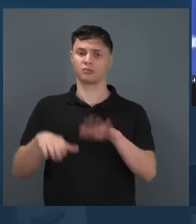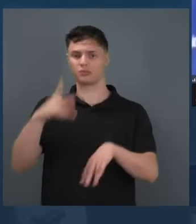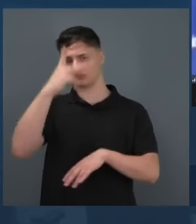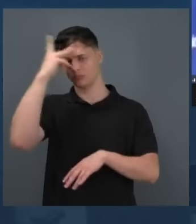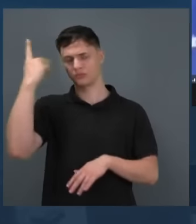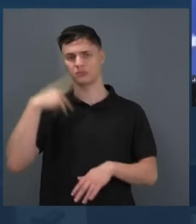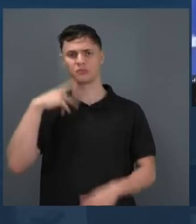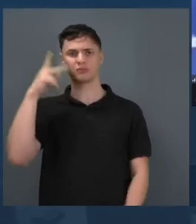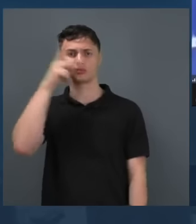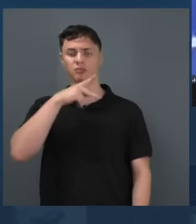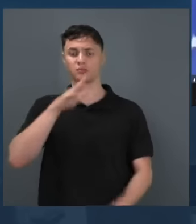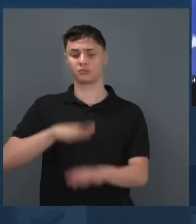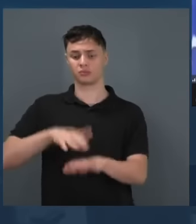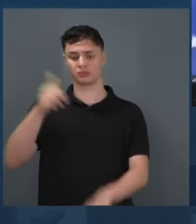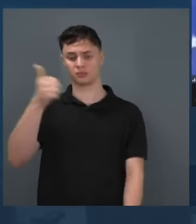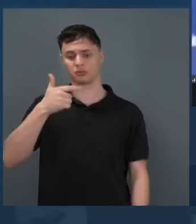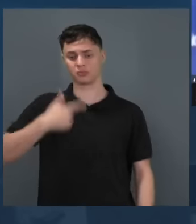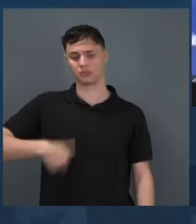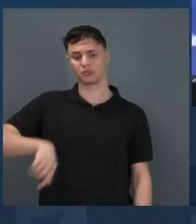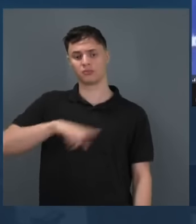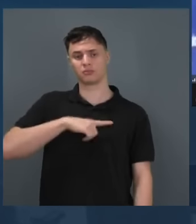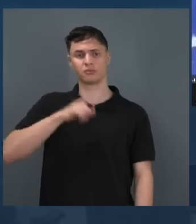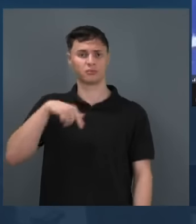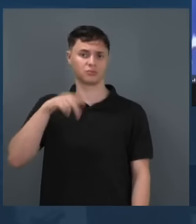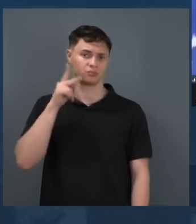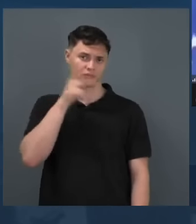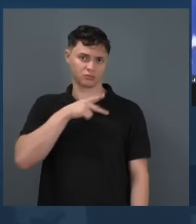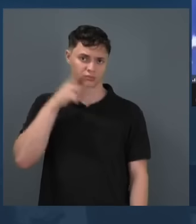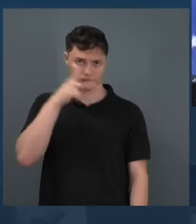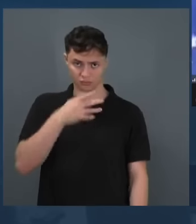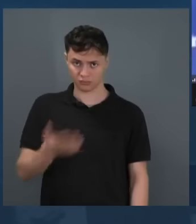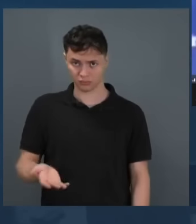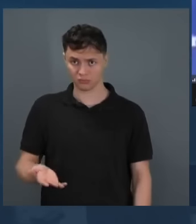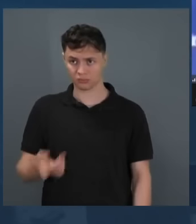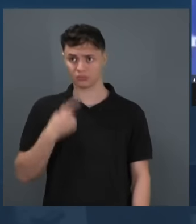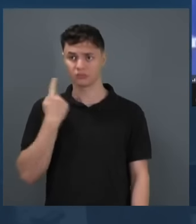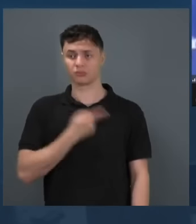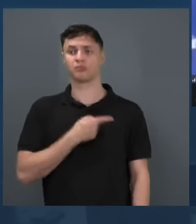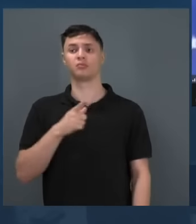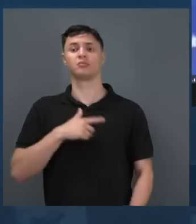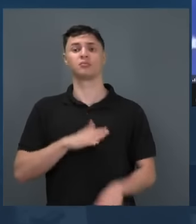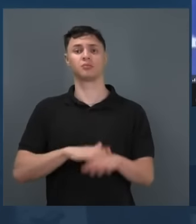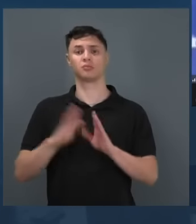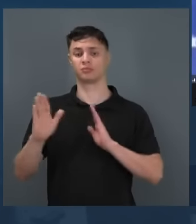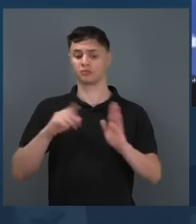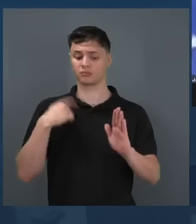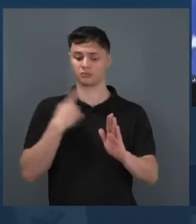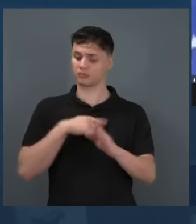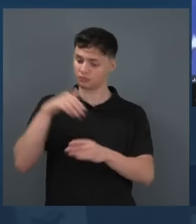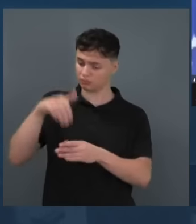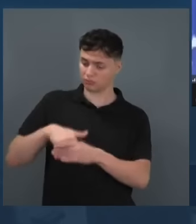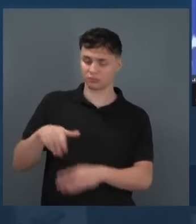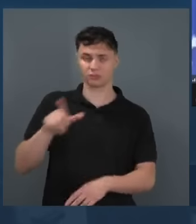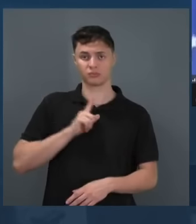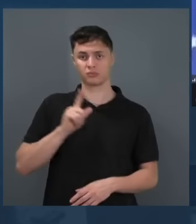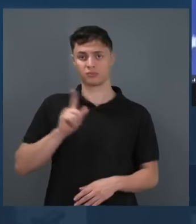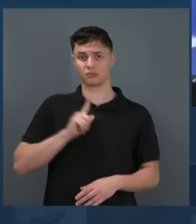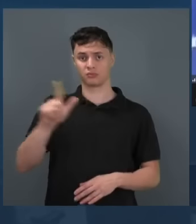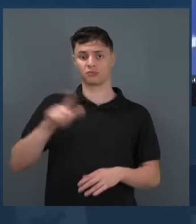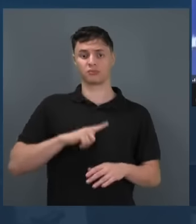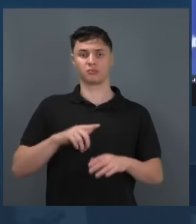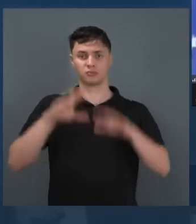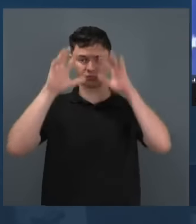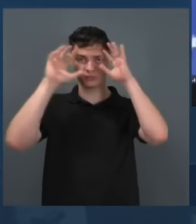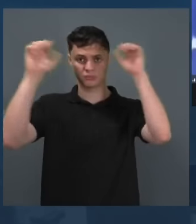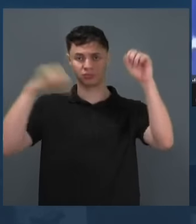política mais do que a gente, que é político, que temos mandato, que fomos eleitos. Os tribunais